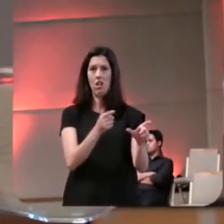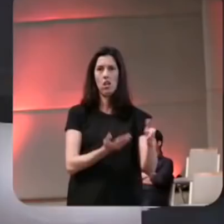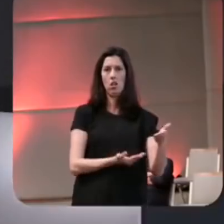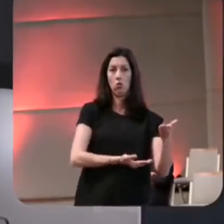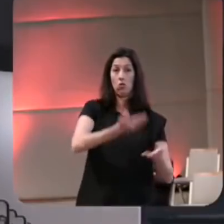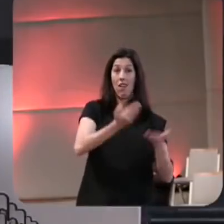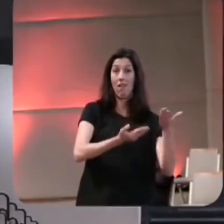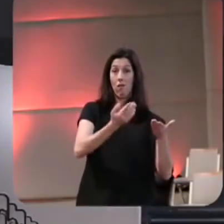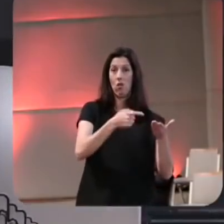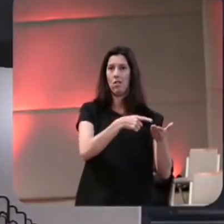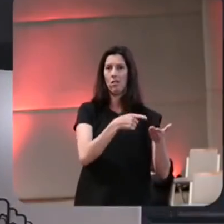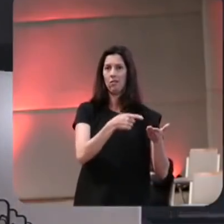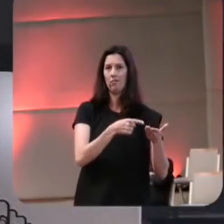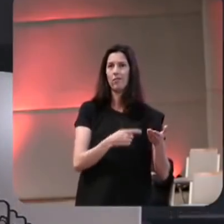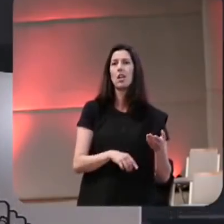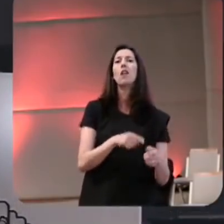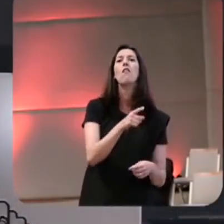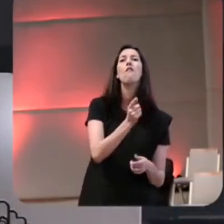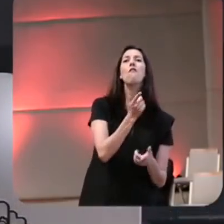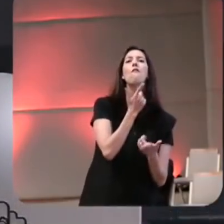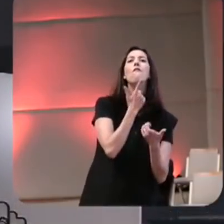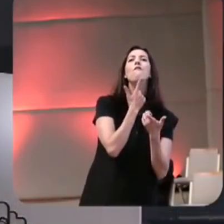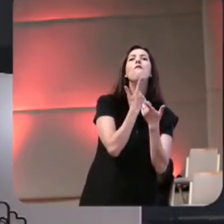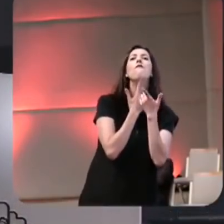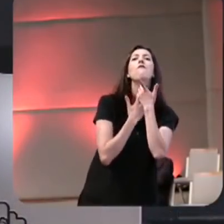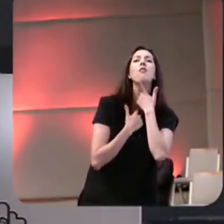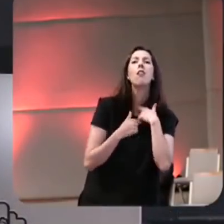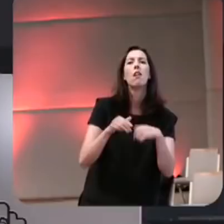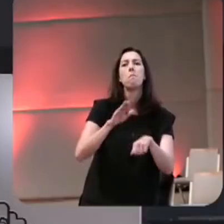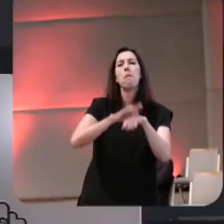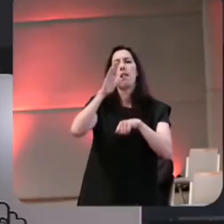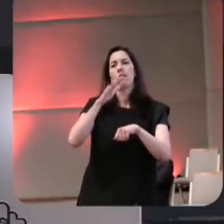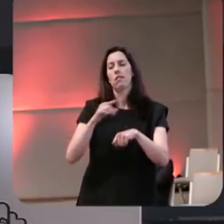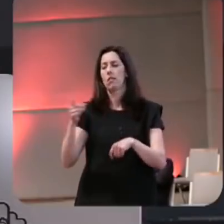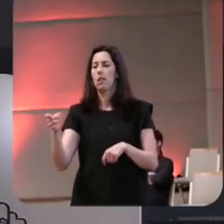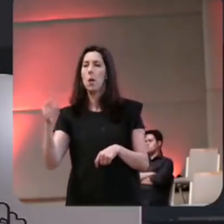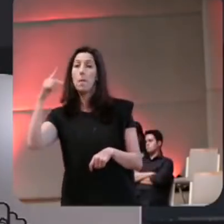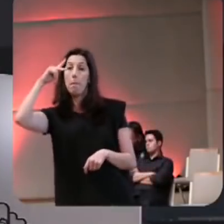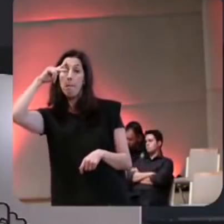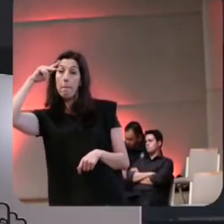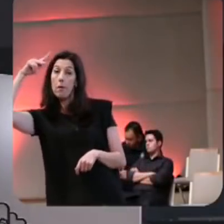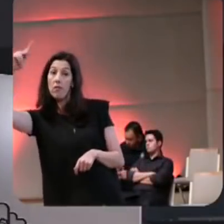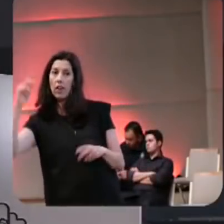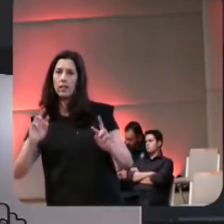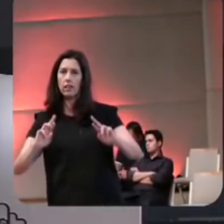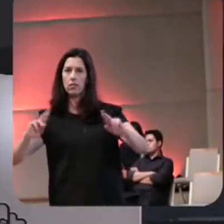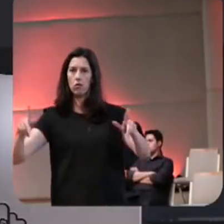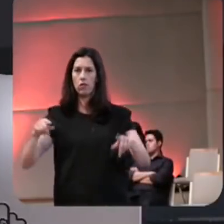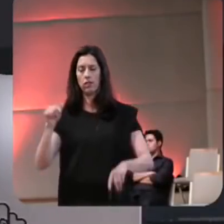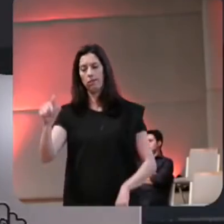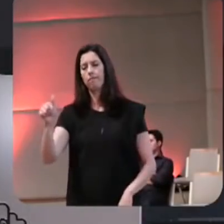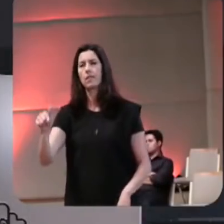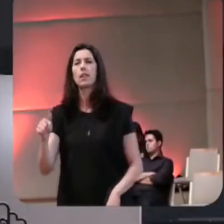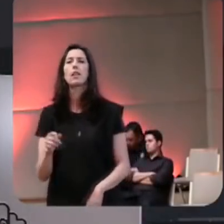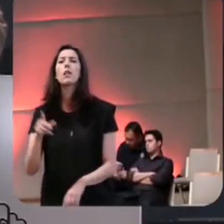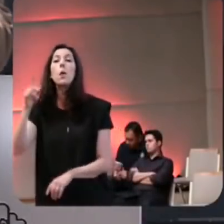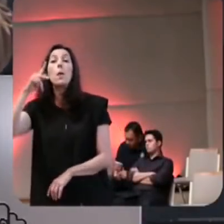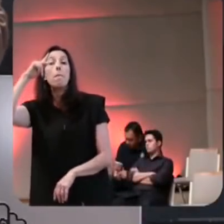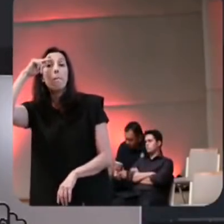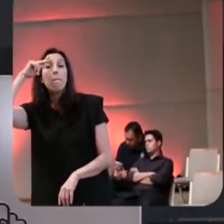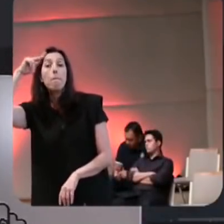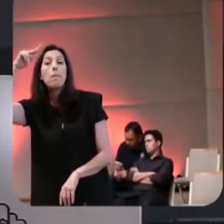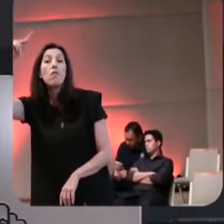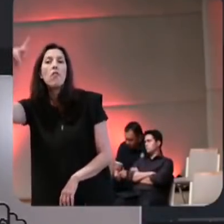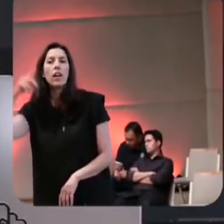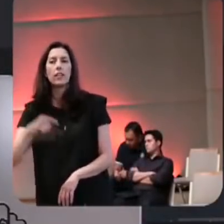sempre desejou mais. Porque quando ele foi chamado para ser profeta, ele